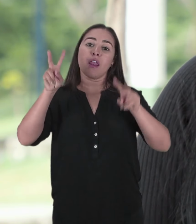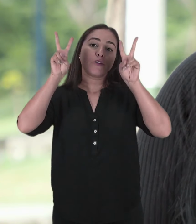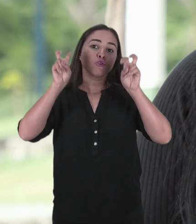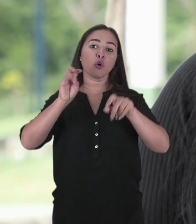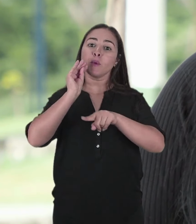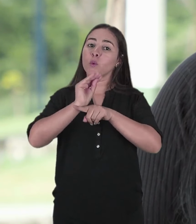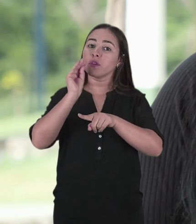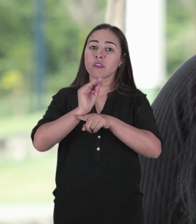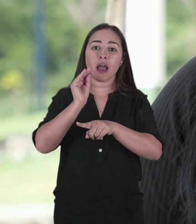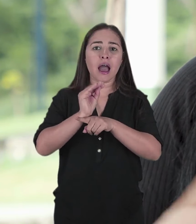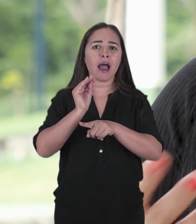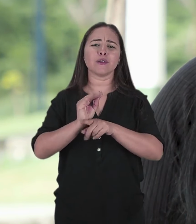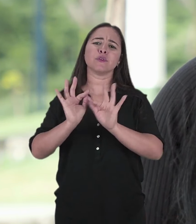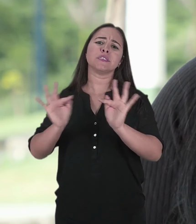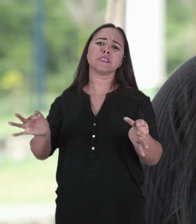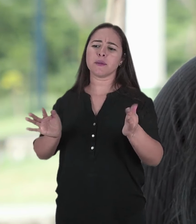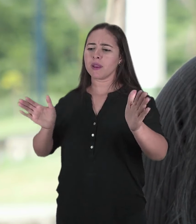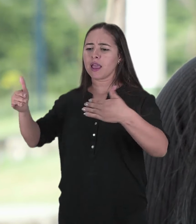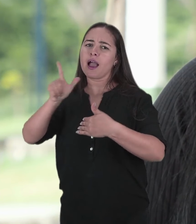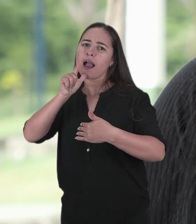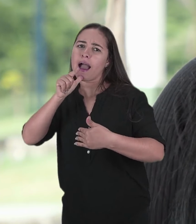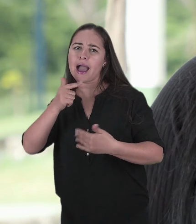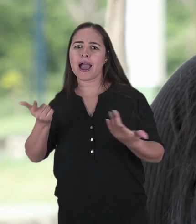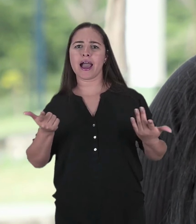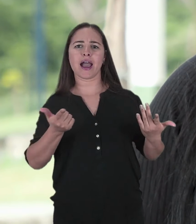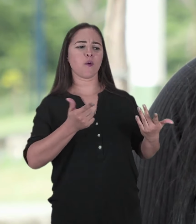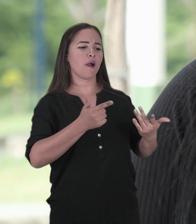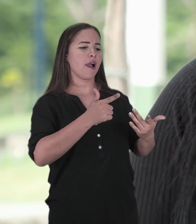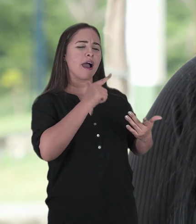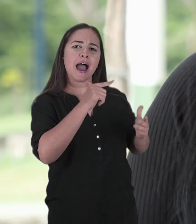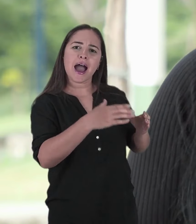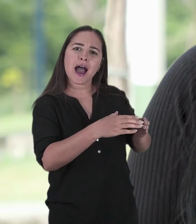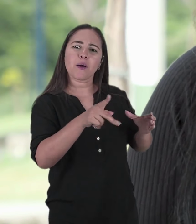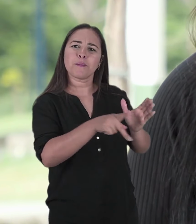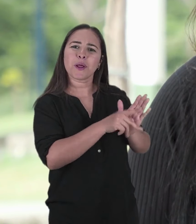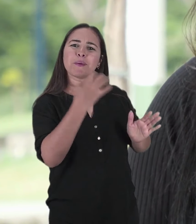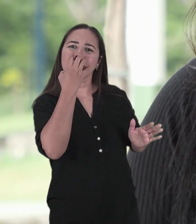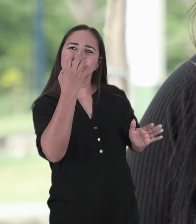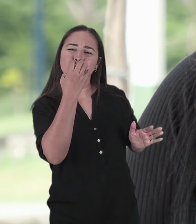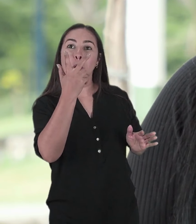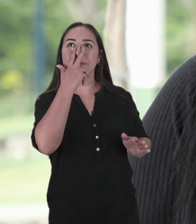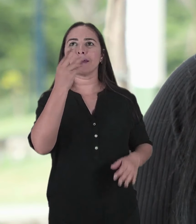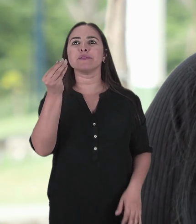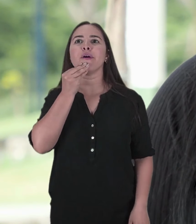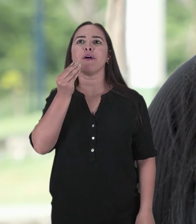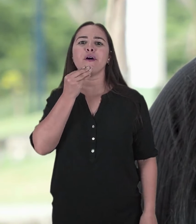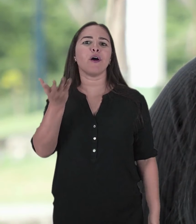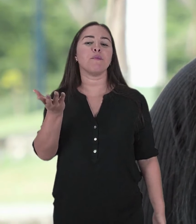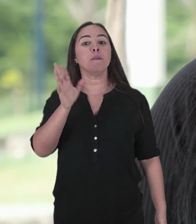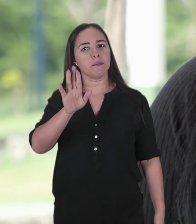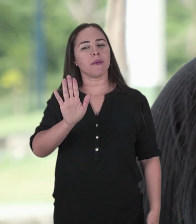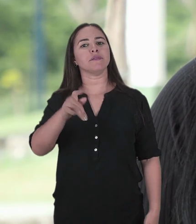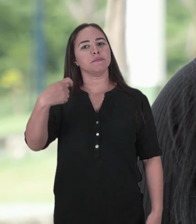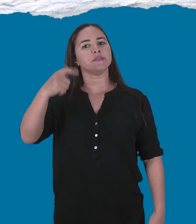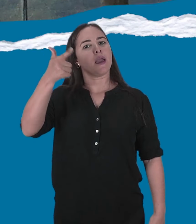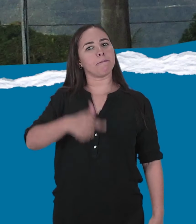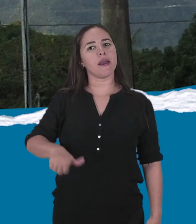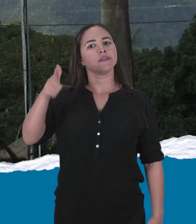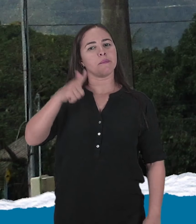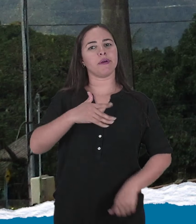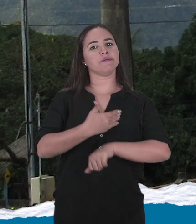cuidado. Cuidados básicos com a caixa d'água, com o quintal, com a vaseirinha do cachorro. São coisas óbvias, mas precisam ser ditas e repetidas toda hora,